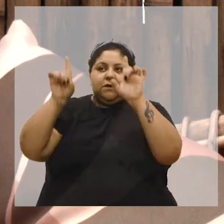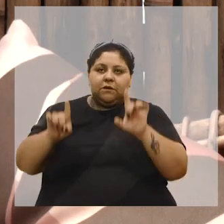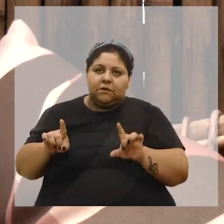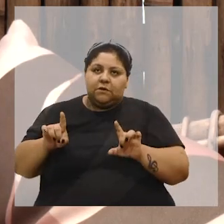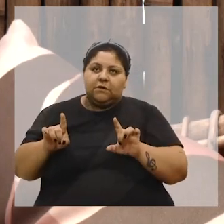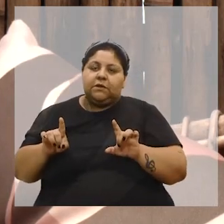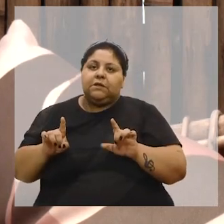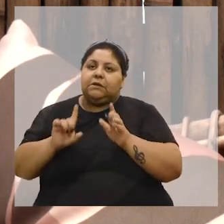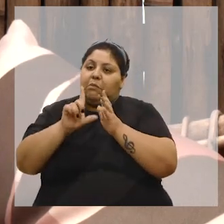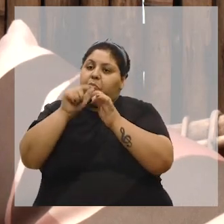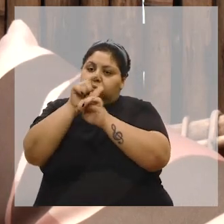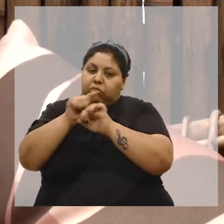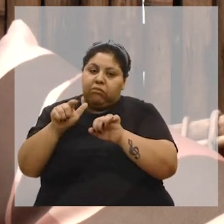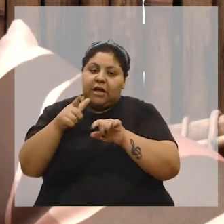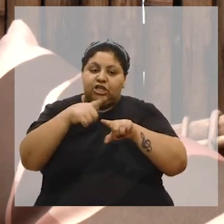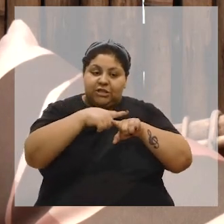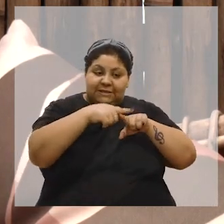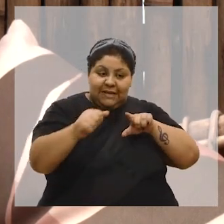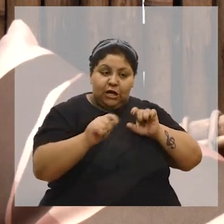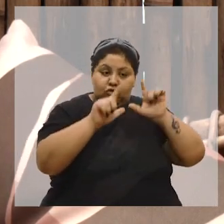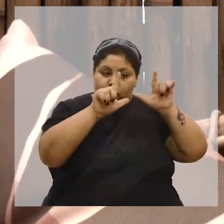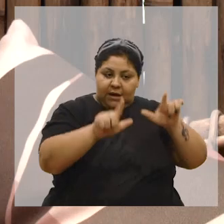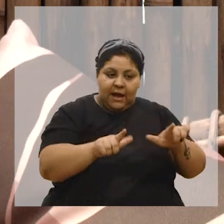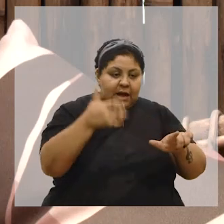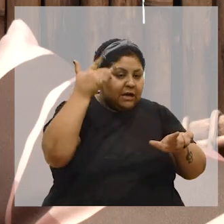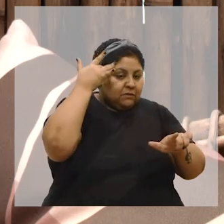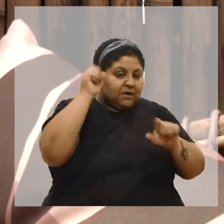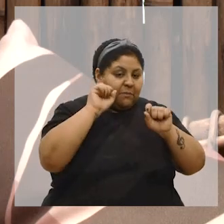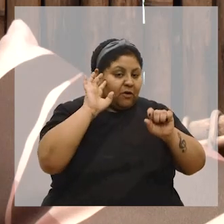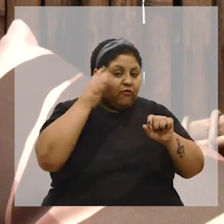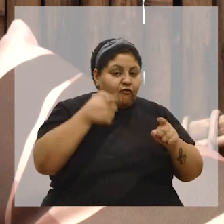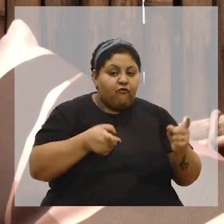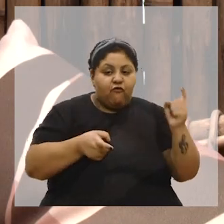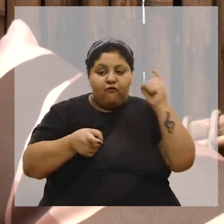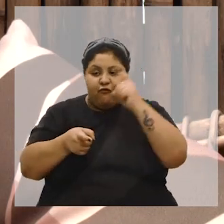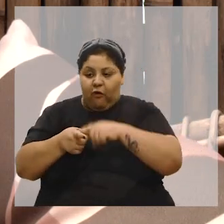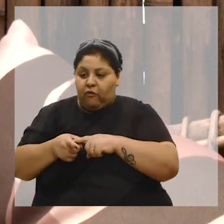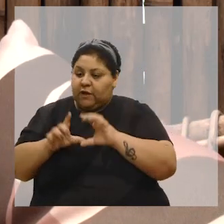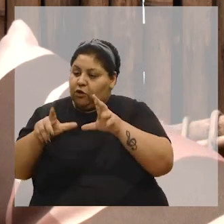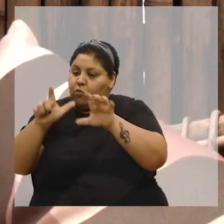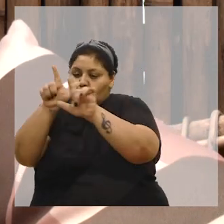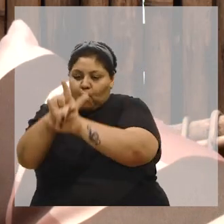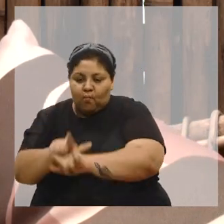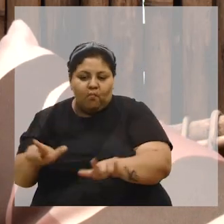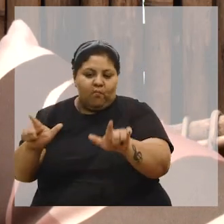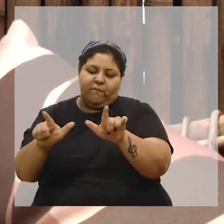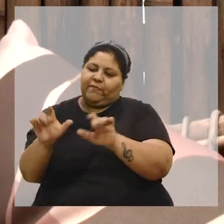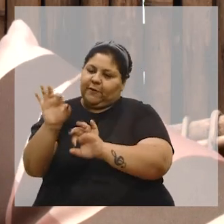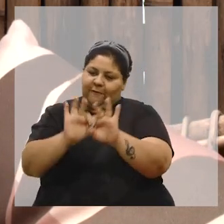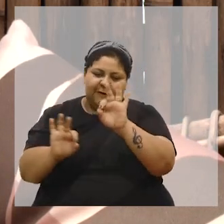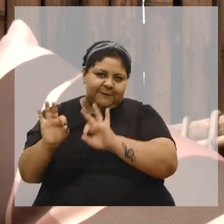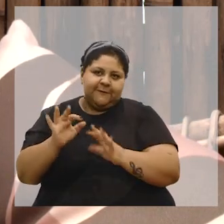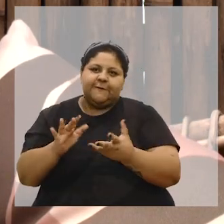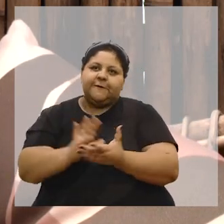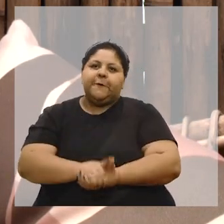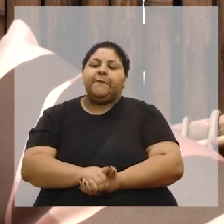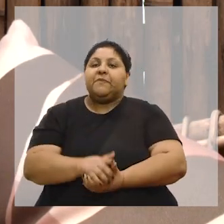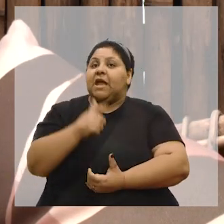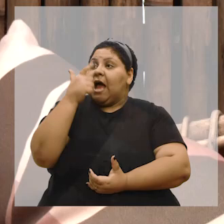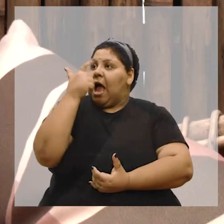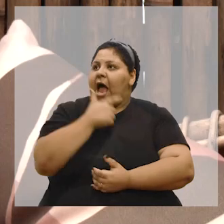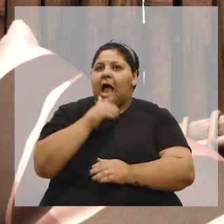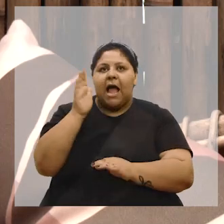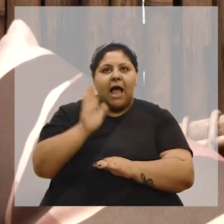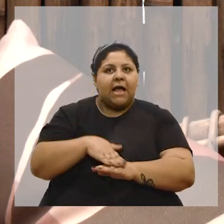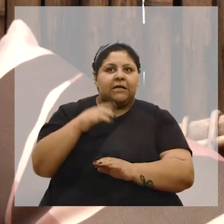toda uma equipe gastronômica. Quando termina a prova, a gente sai do estúdio, não sabe o que acontece. Quando a gente volta do estúdio, tá tudo limpinho, tá tudo bonito.